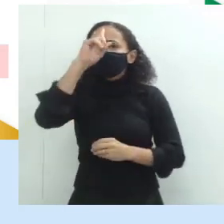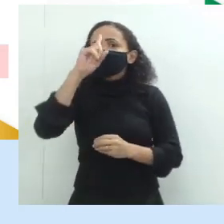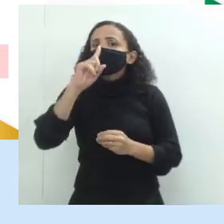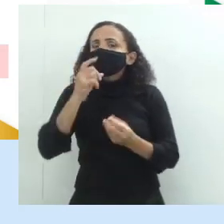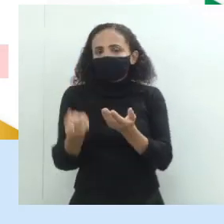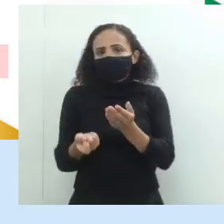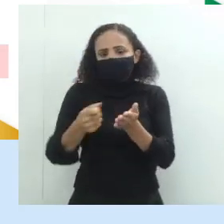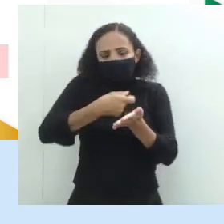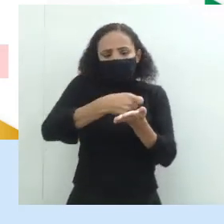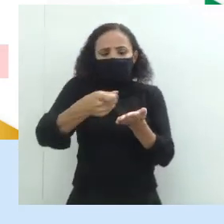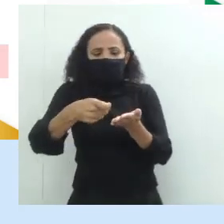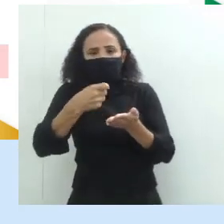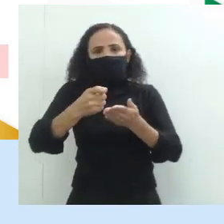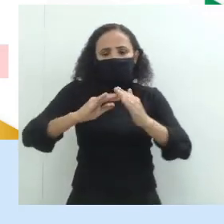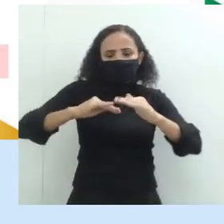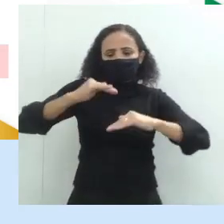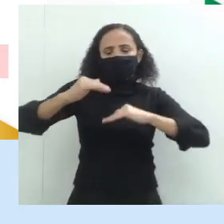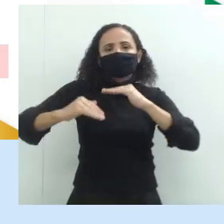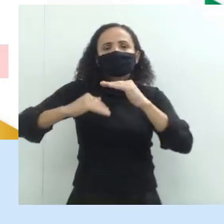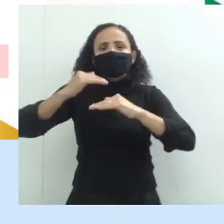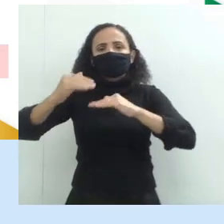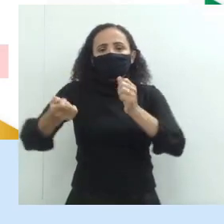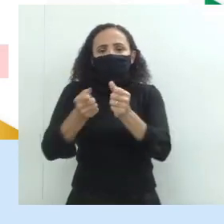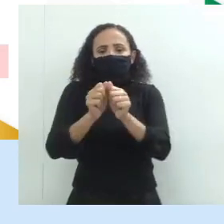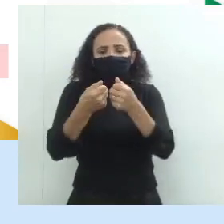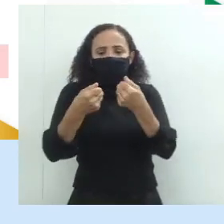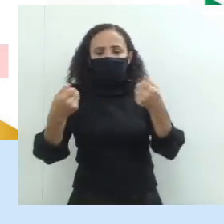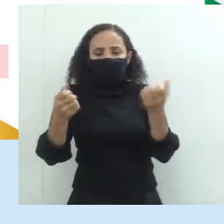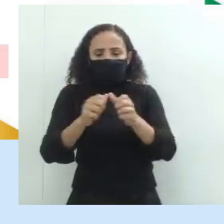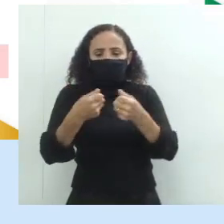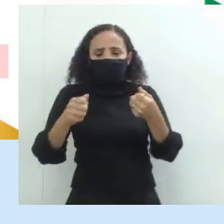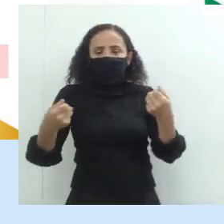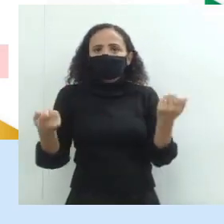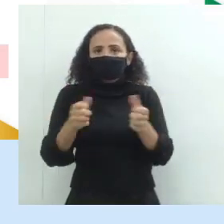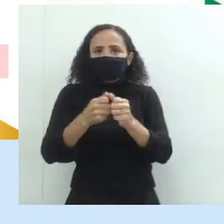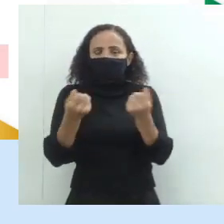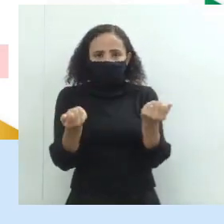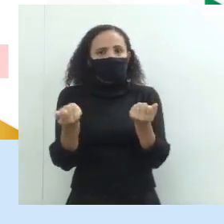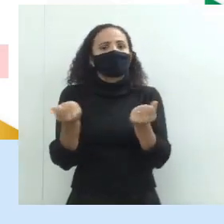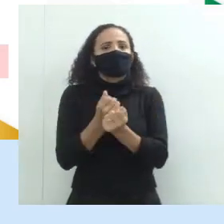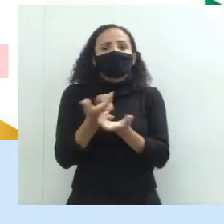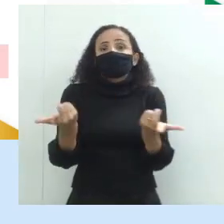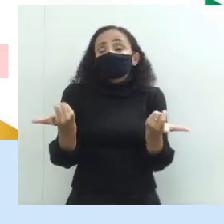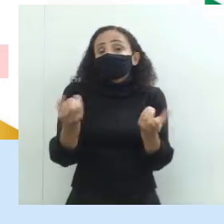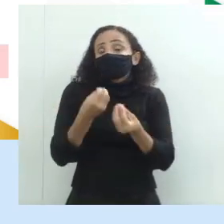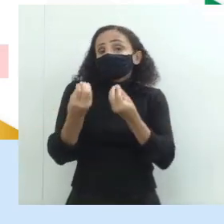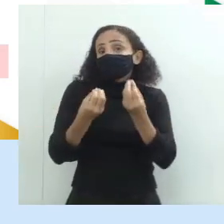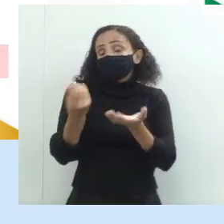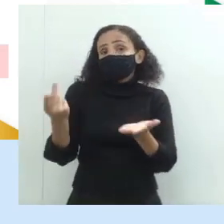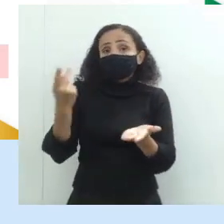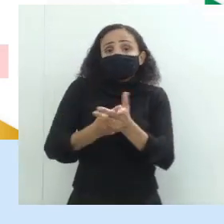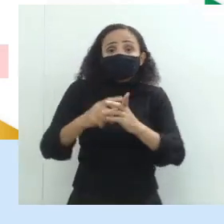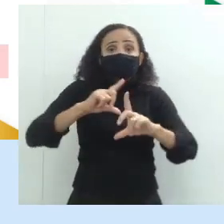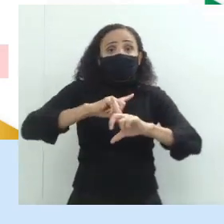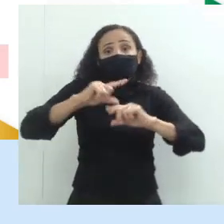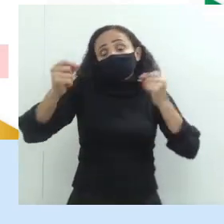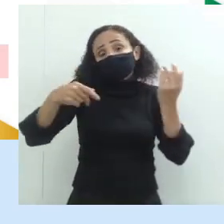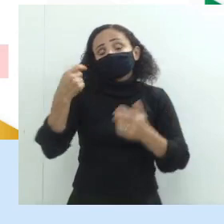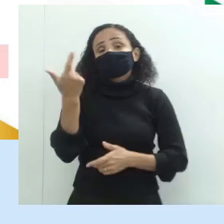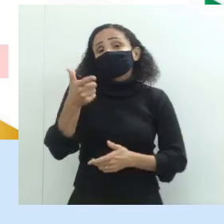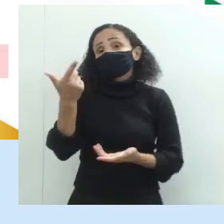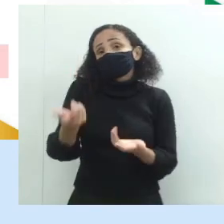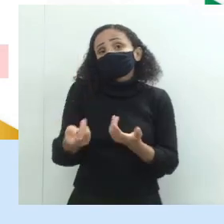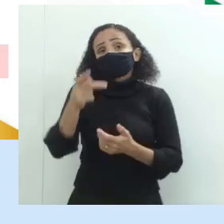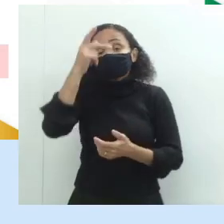aí depois você podia enrolar claramente e guardar esse documento. Então o papiro sumiu, não existe mais, porque as pessoas só